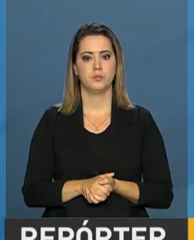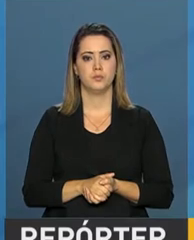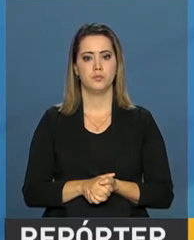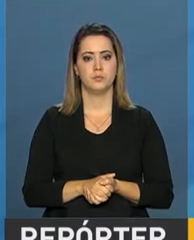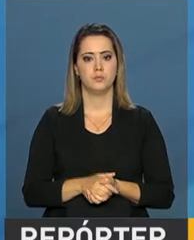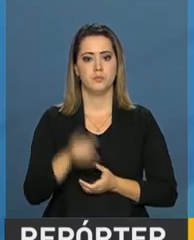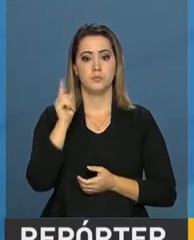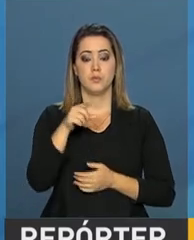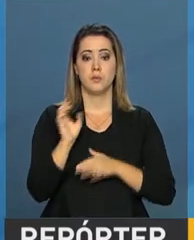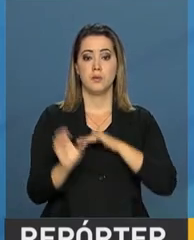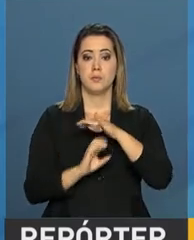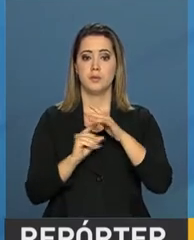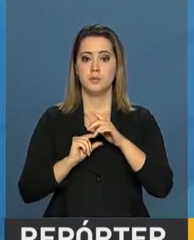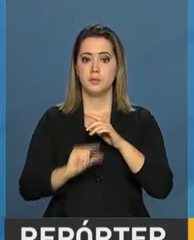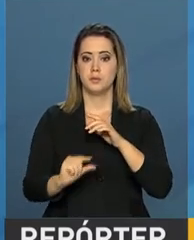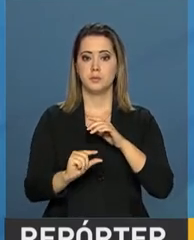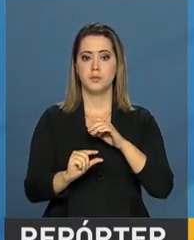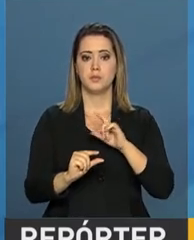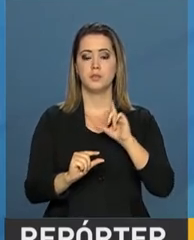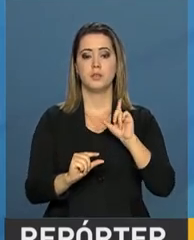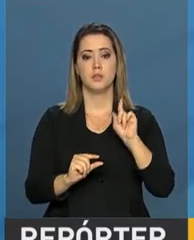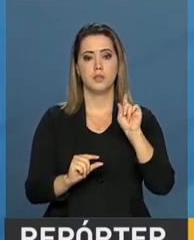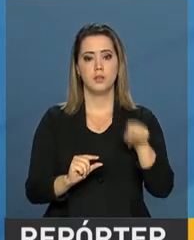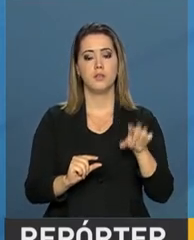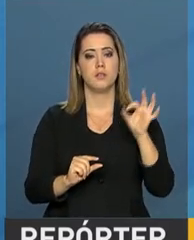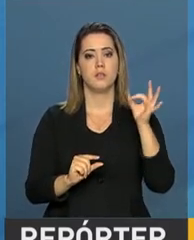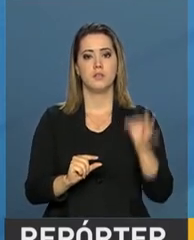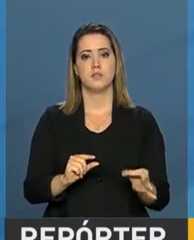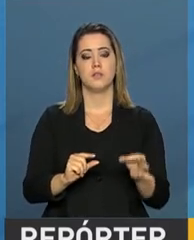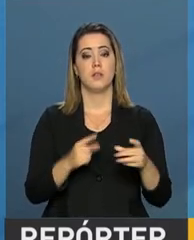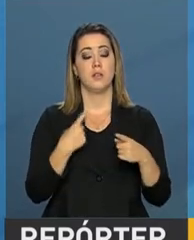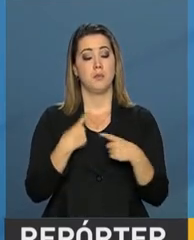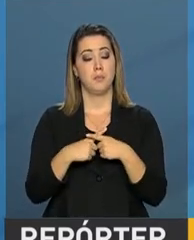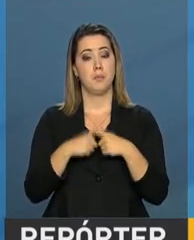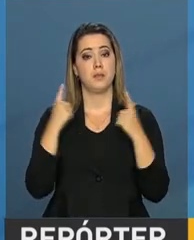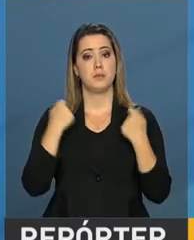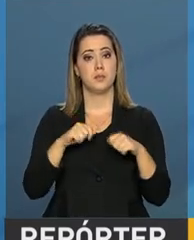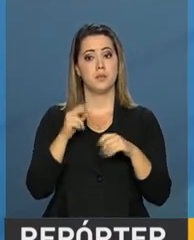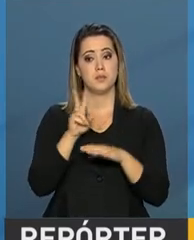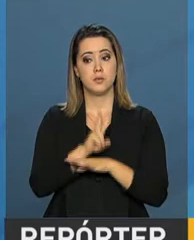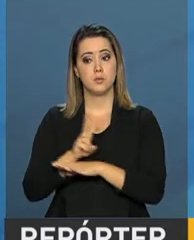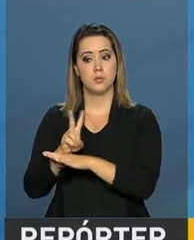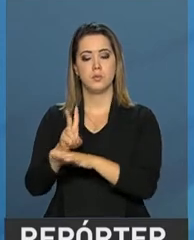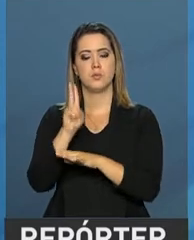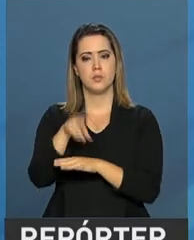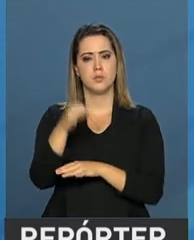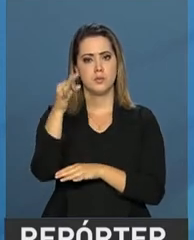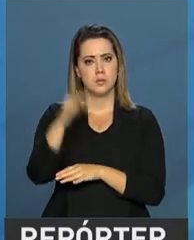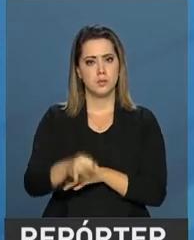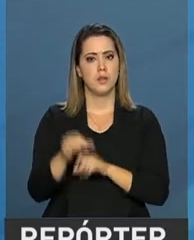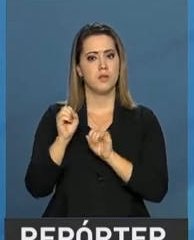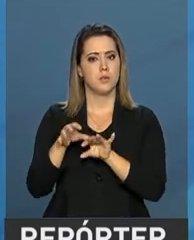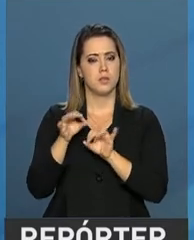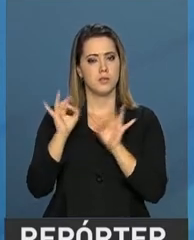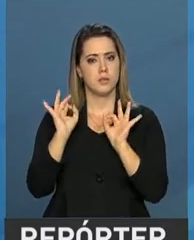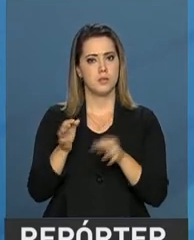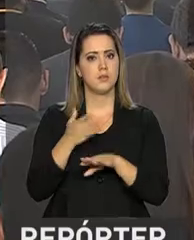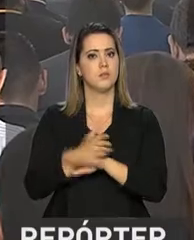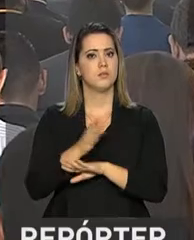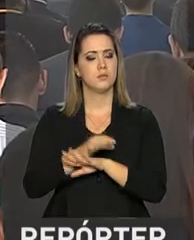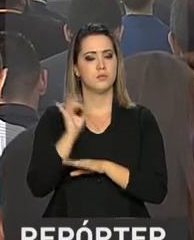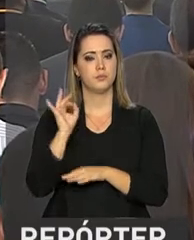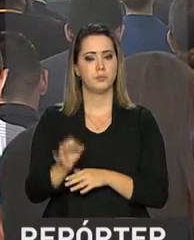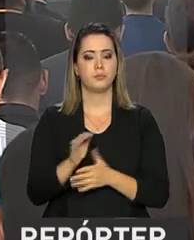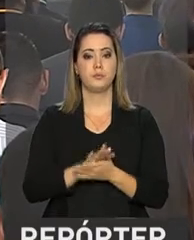pontual desde que o crédito seja bem orientado bem concebido e bem assumido